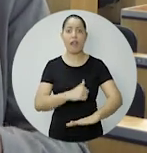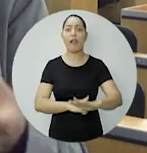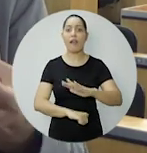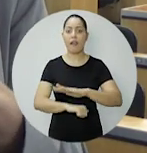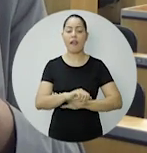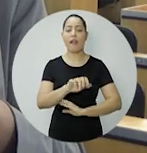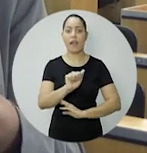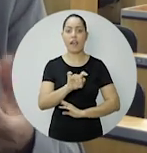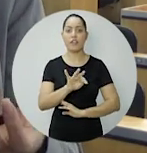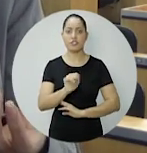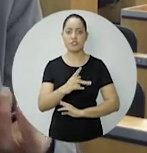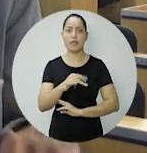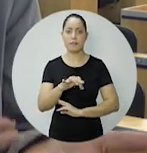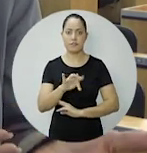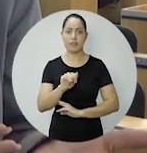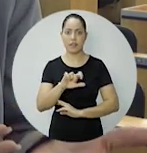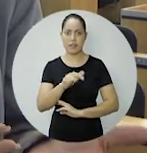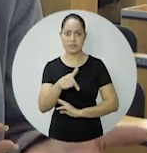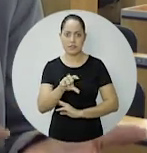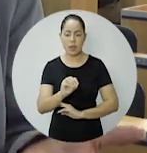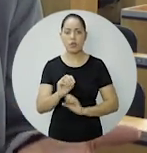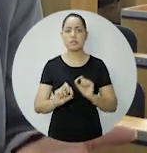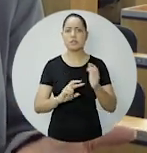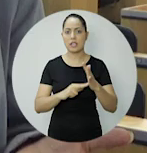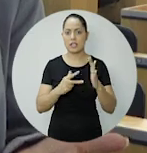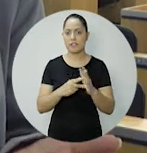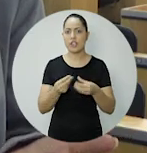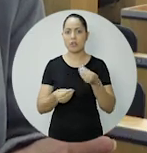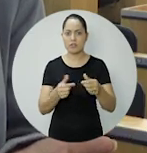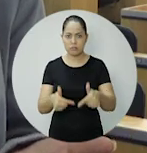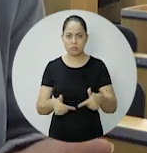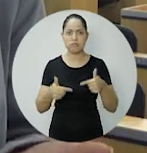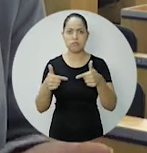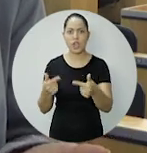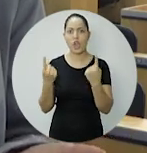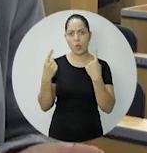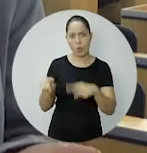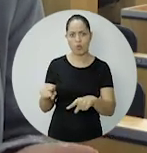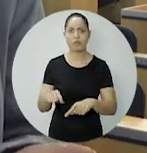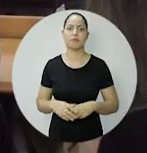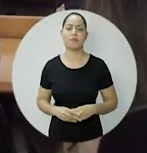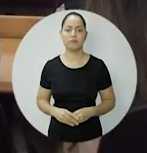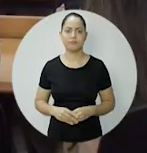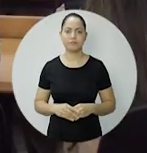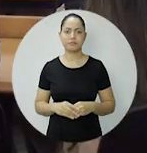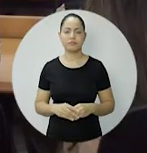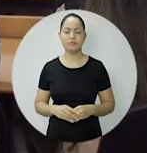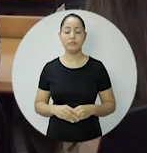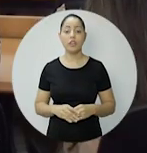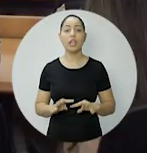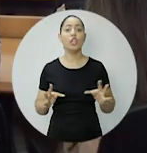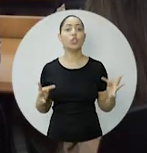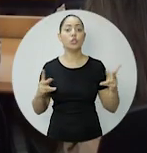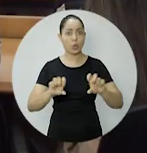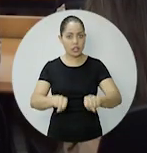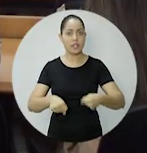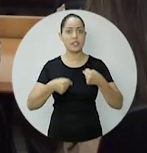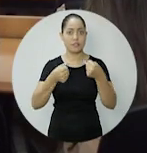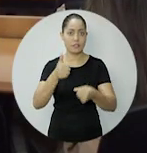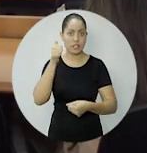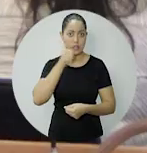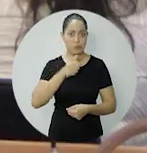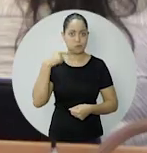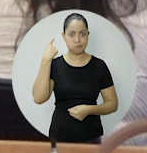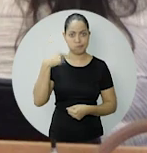atividade, da conduta daquele agente como um ato de probidade administrativa. E a defesa das prerrogativas da